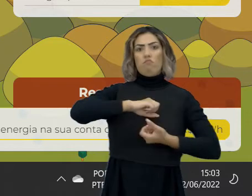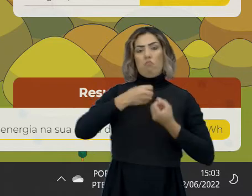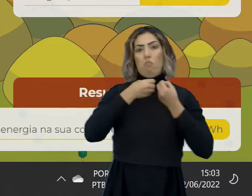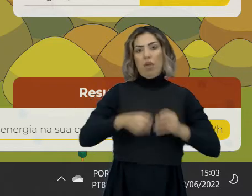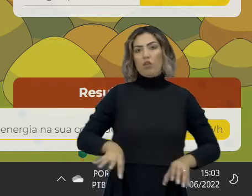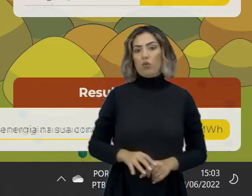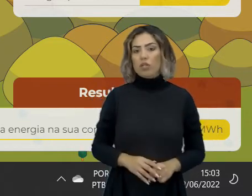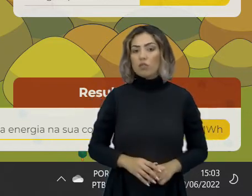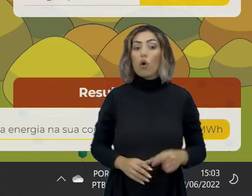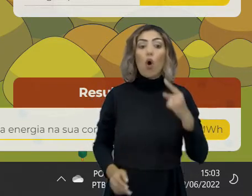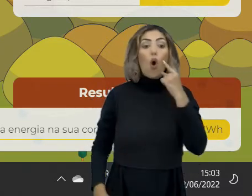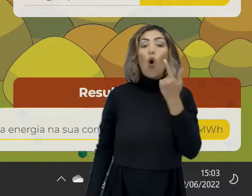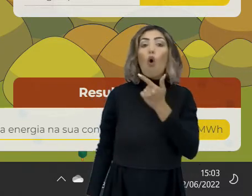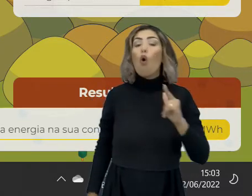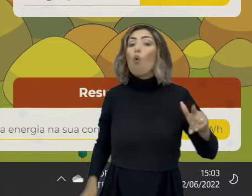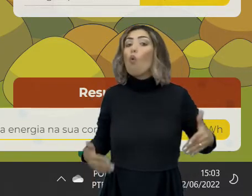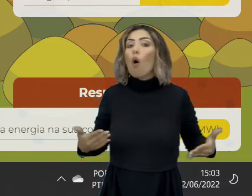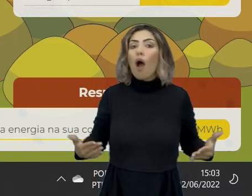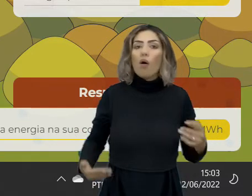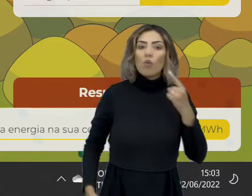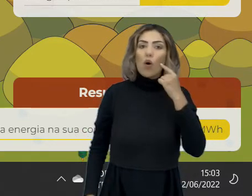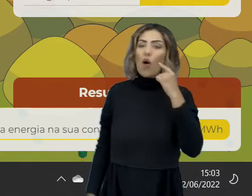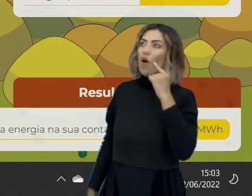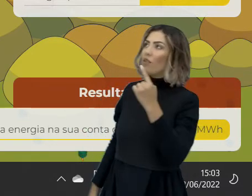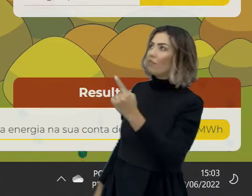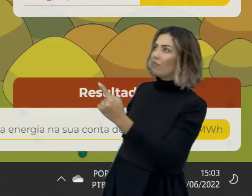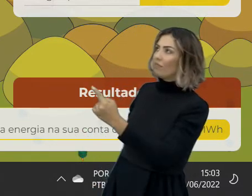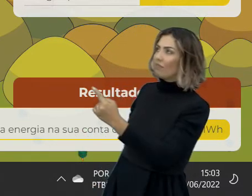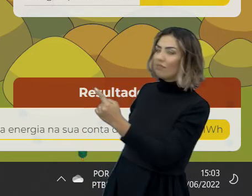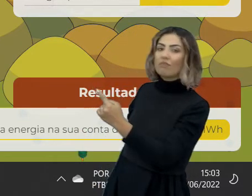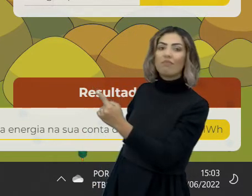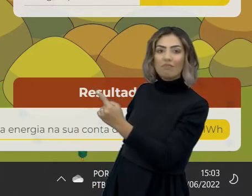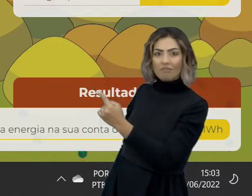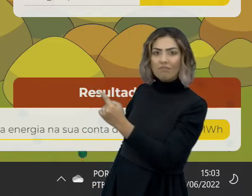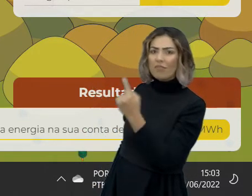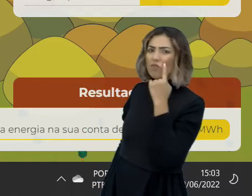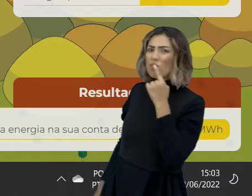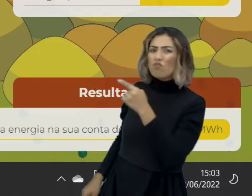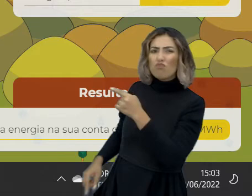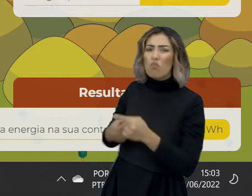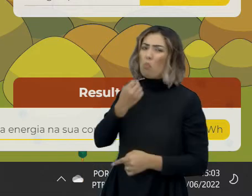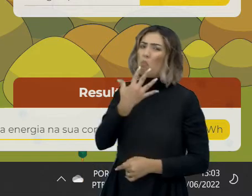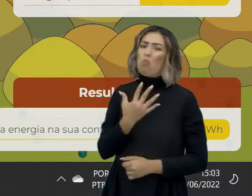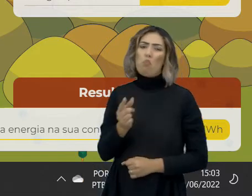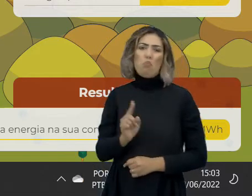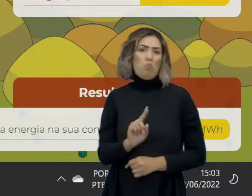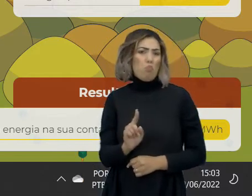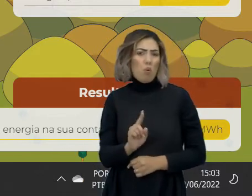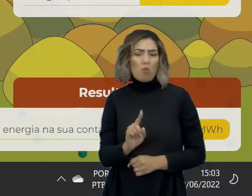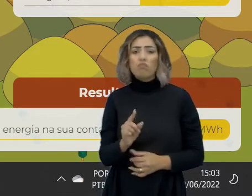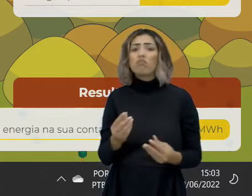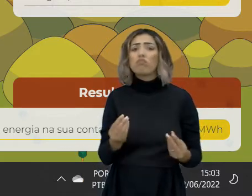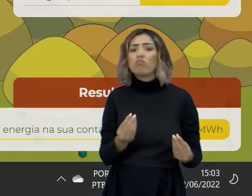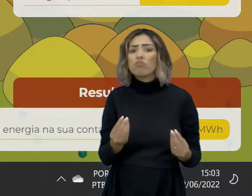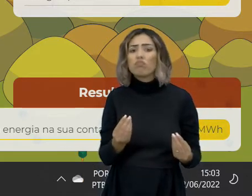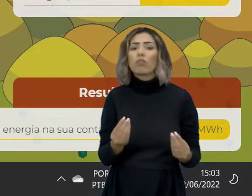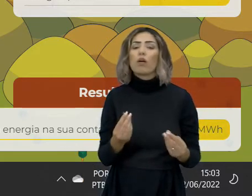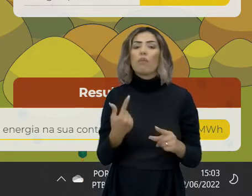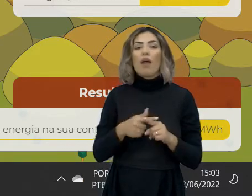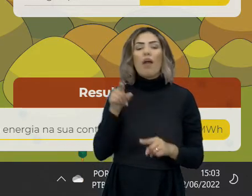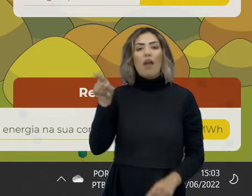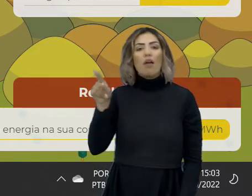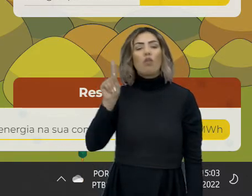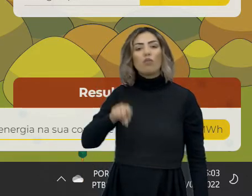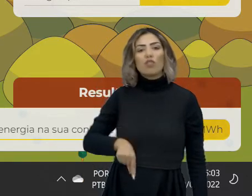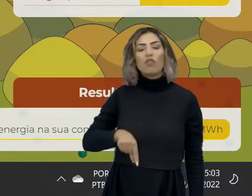agora sair na outra. Essa aqui, ó, que é a térmica de carvão mineral. Essa já não é tão boa, né? Não, porque é um combustível fóssil, né? Vamos